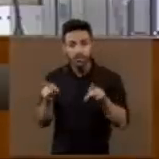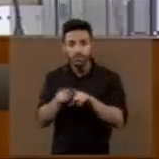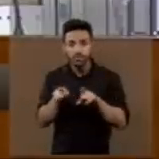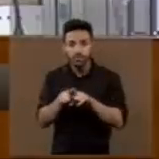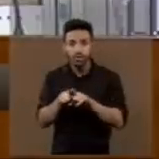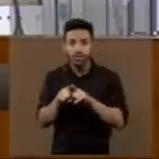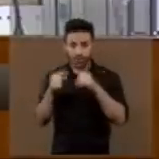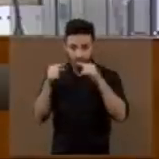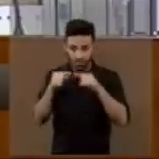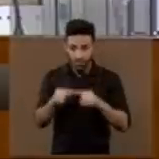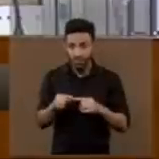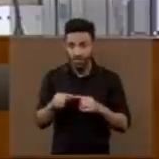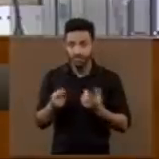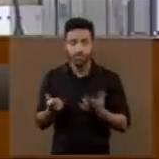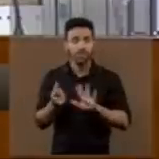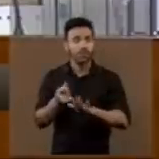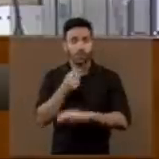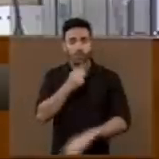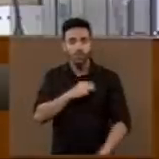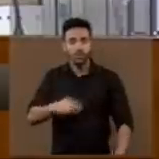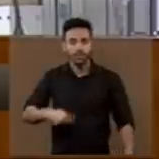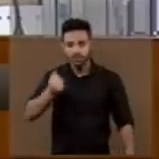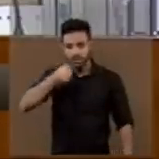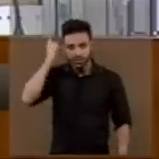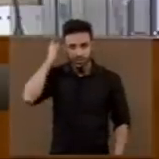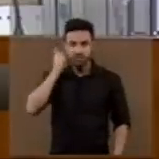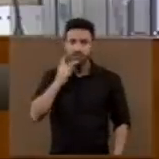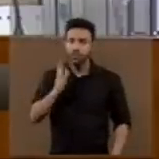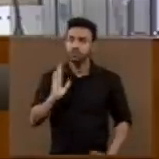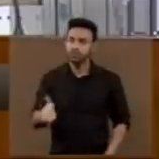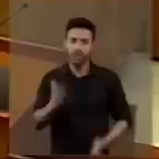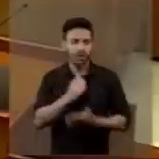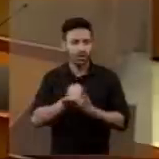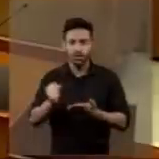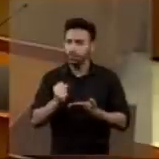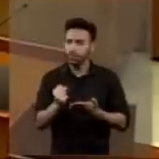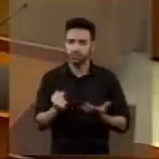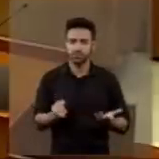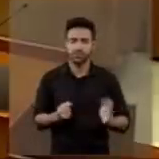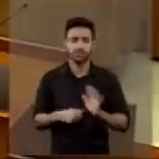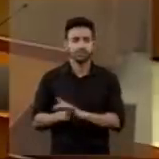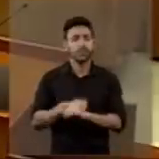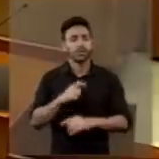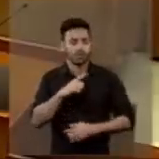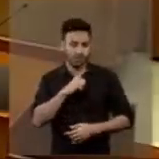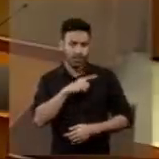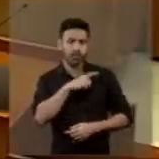lícita. O ministro Alexandre considerou que já estava superado. Sim, mas, presidente,